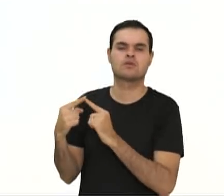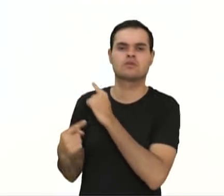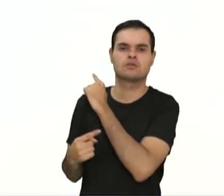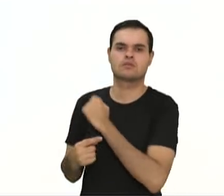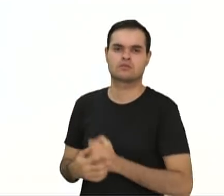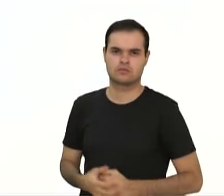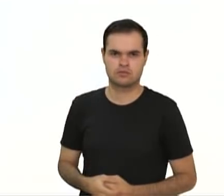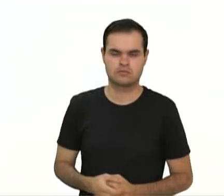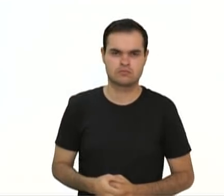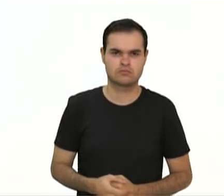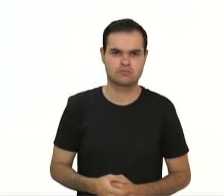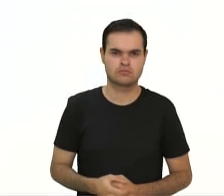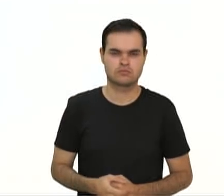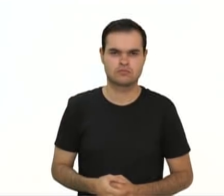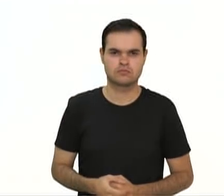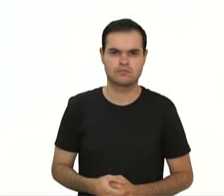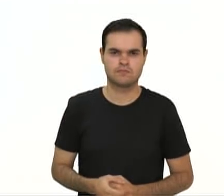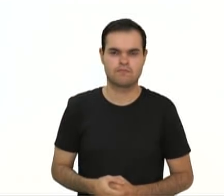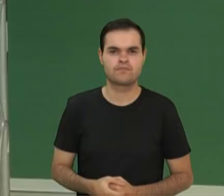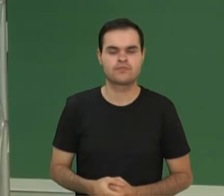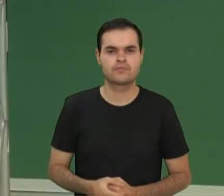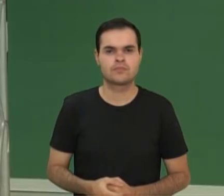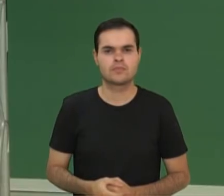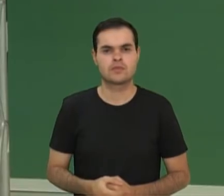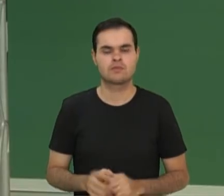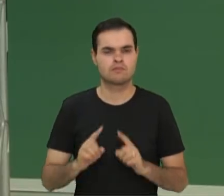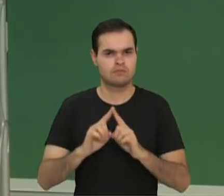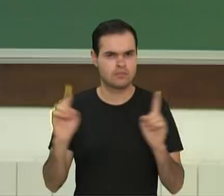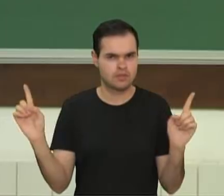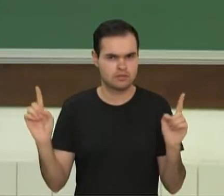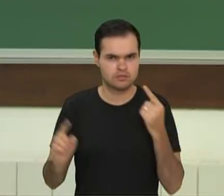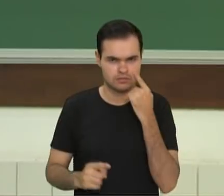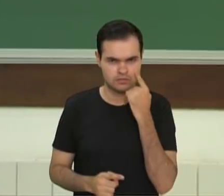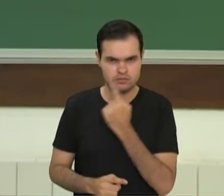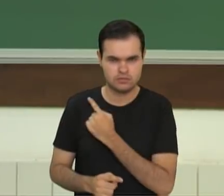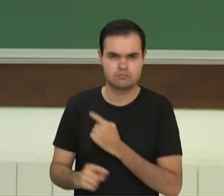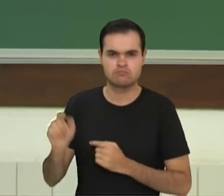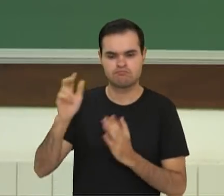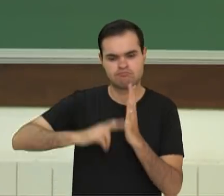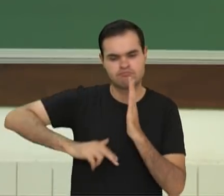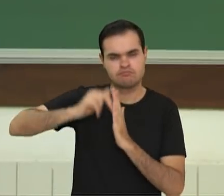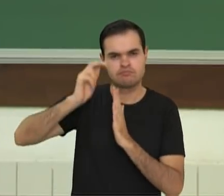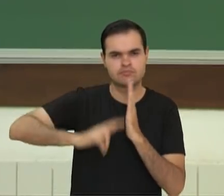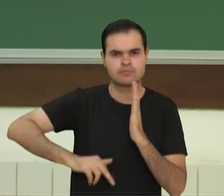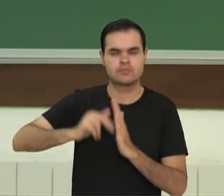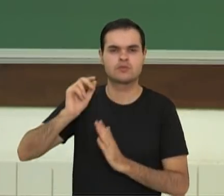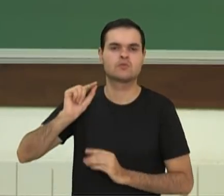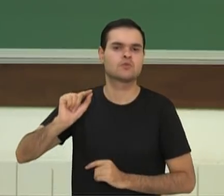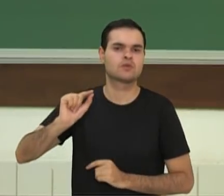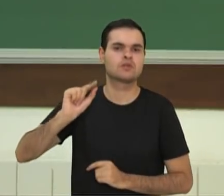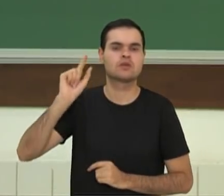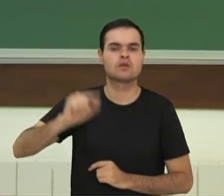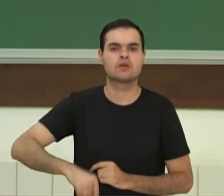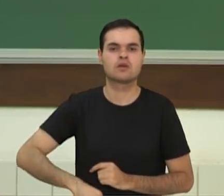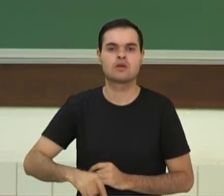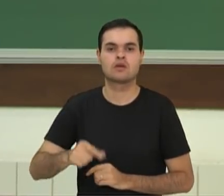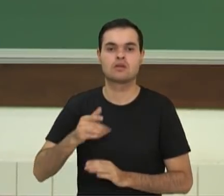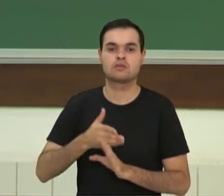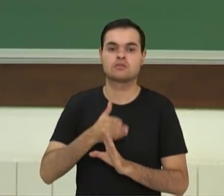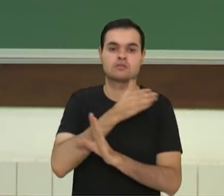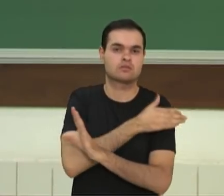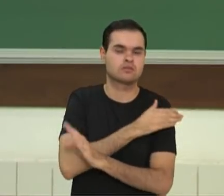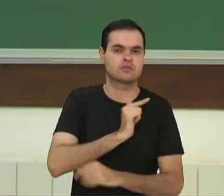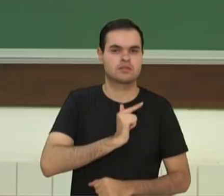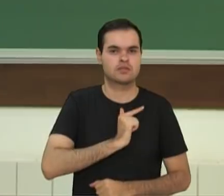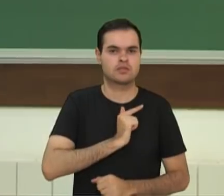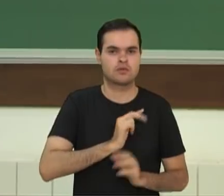retratada através dessa pintura. Só que essa pintura retrata ela é uma pintura anterior. Nós